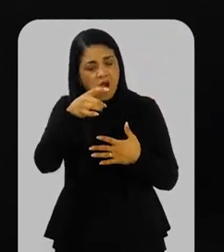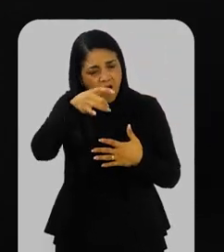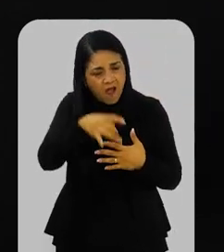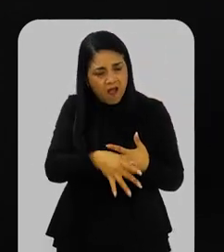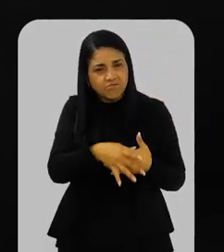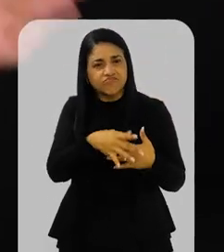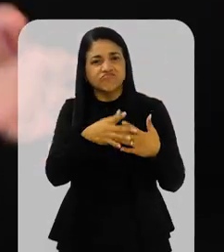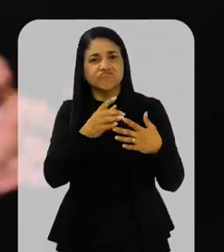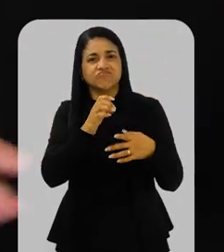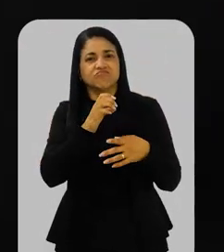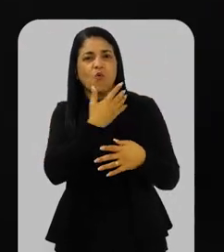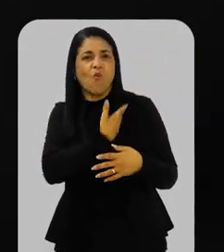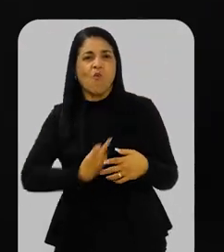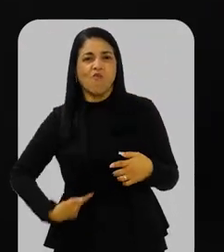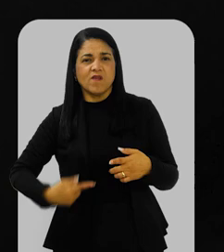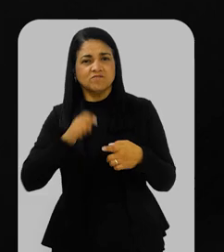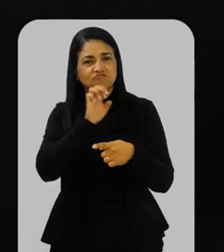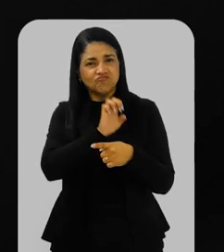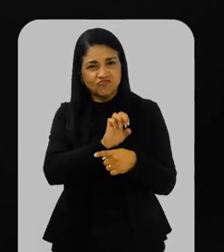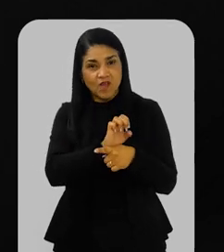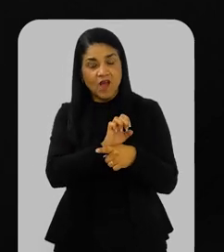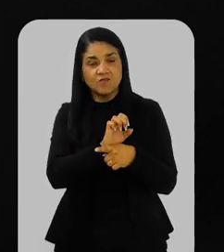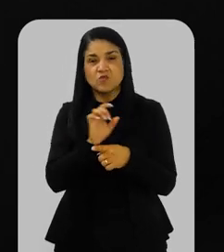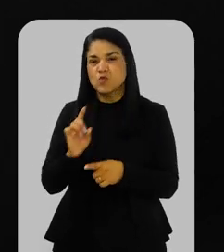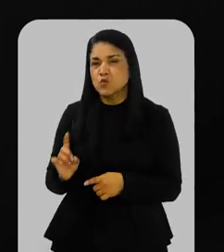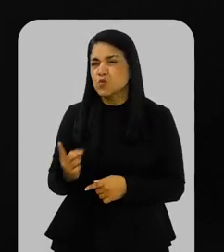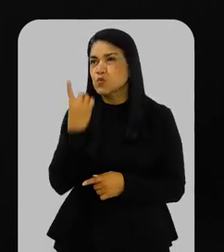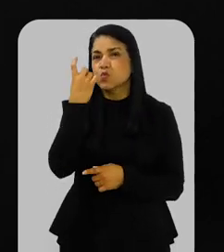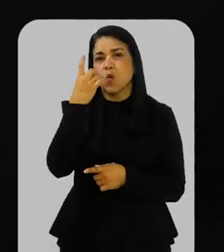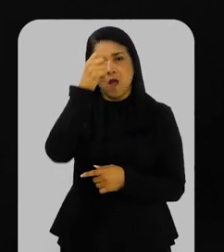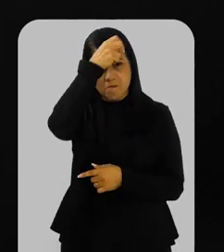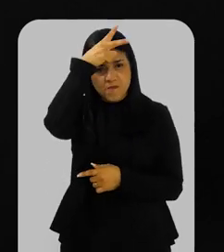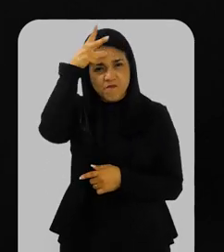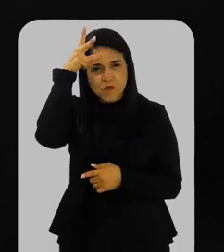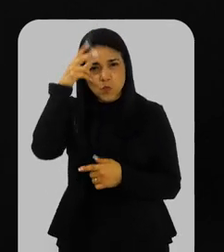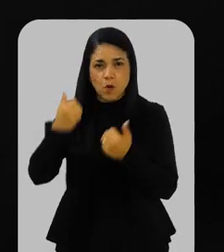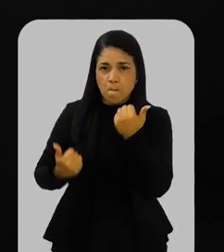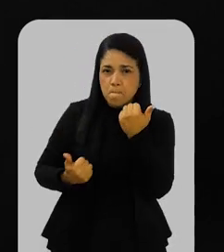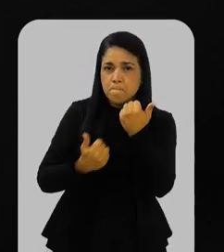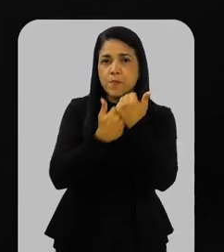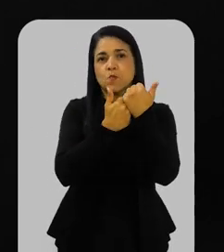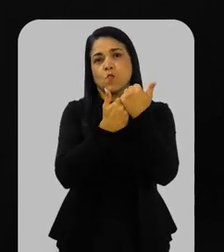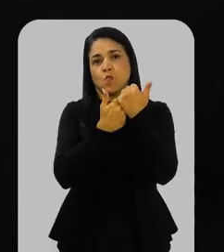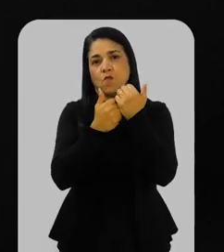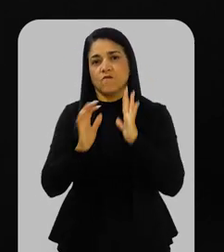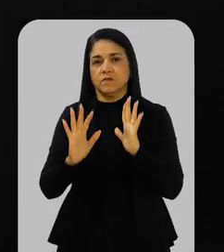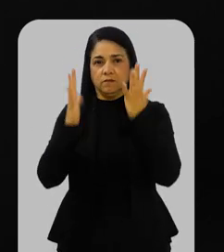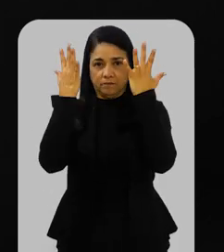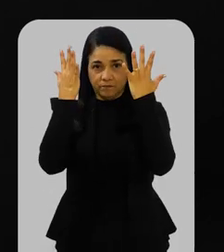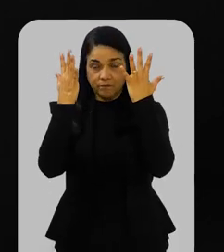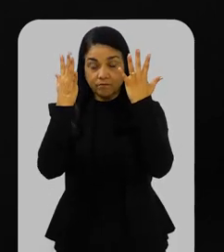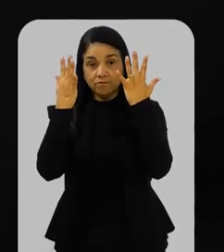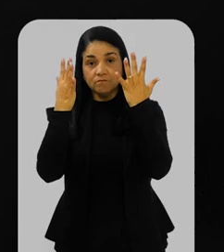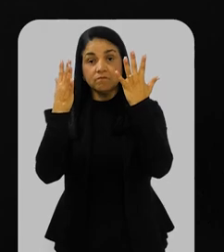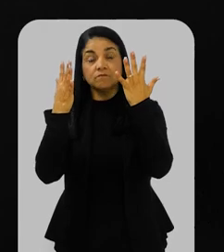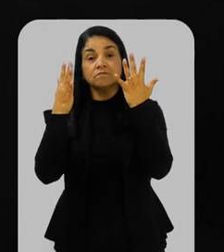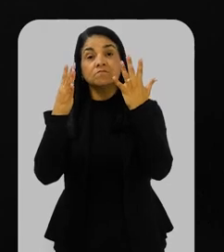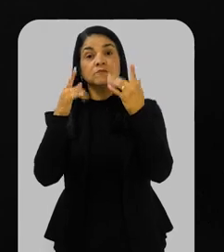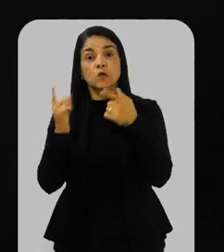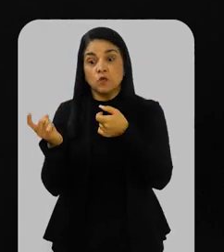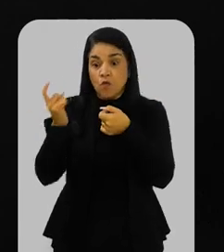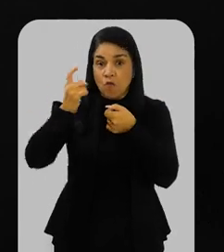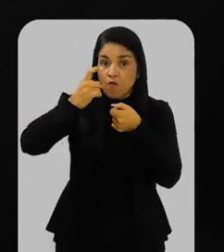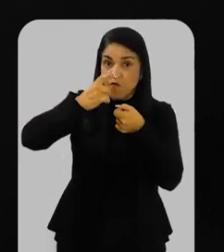abandono do governo do estado na época, né? Então ficou só com a prefeitura sustentando o festival. E quando dá